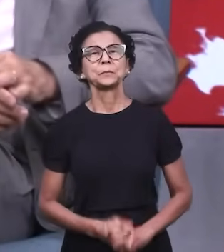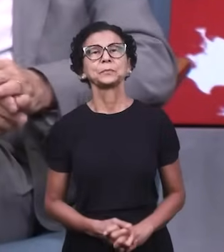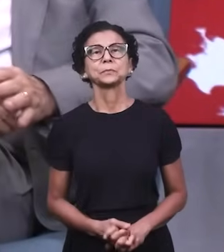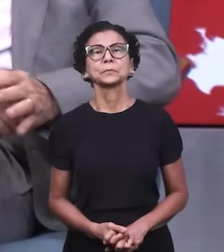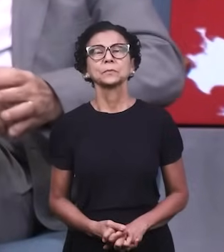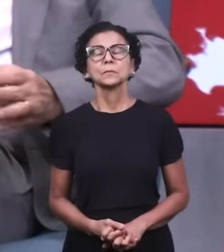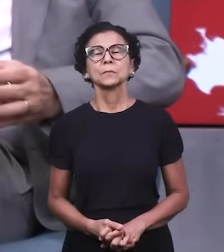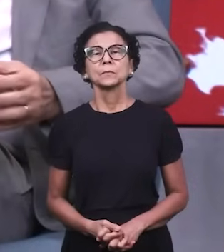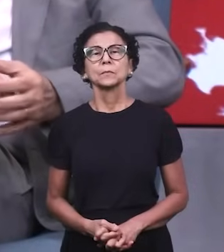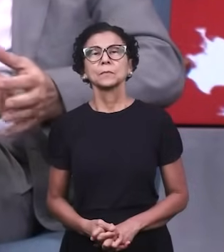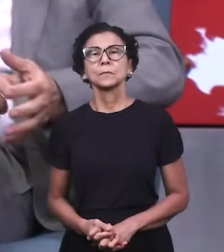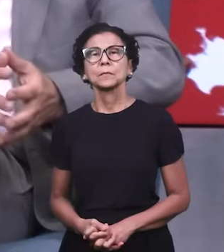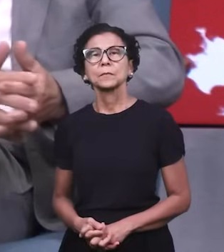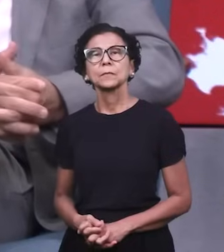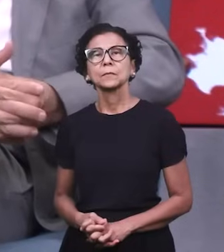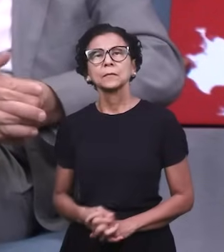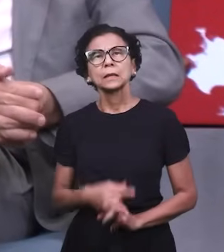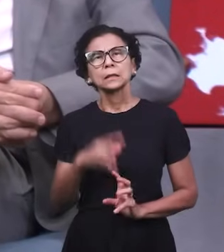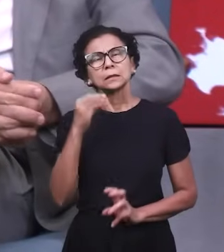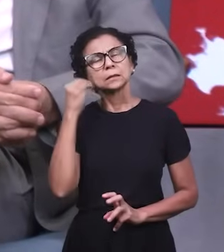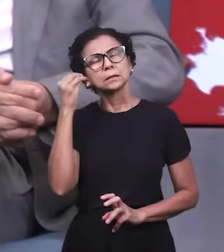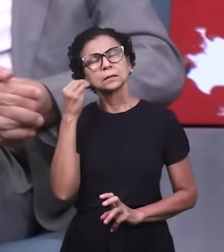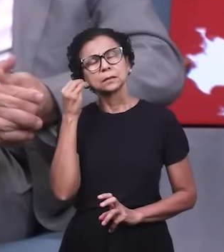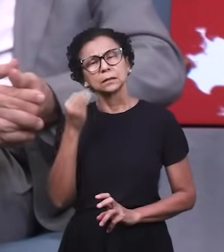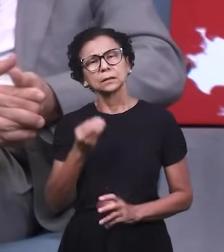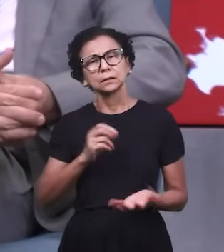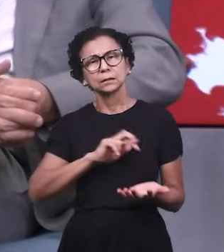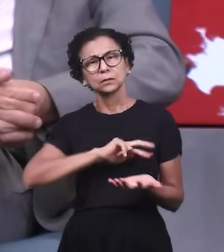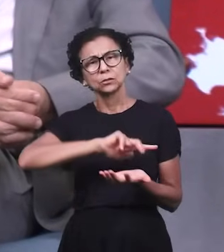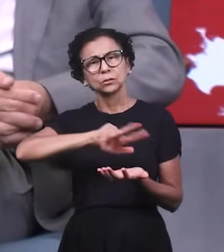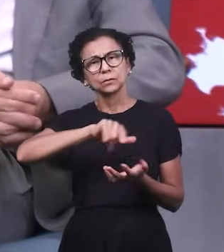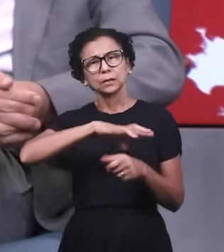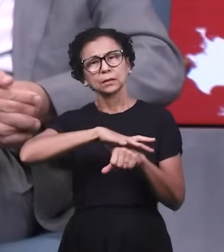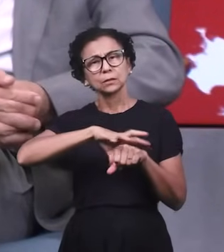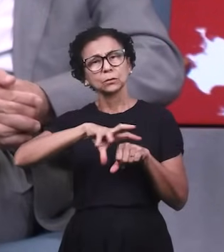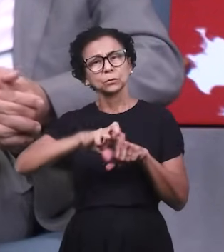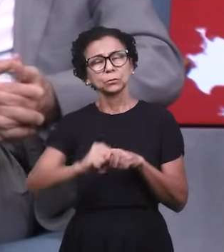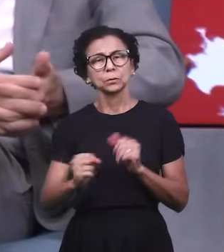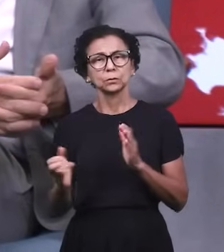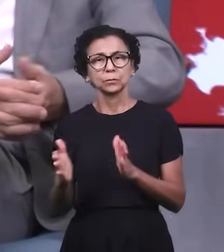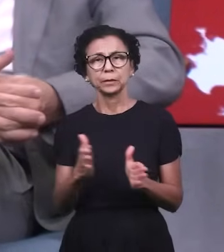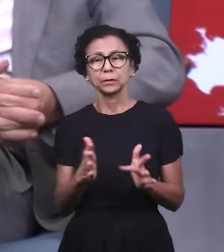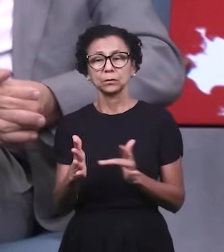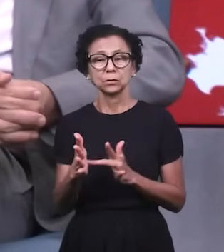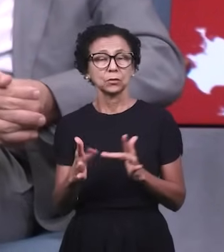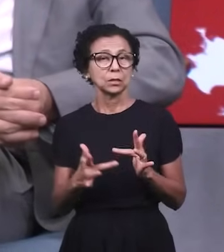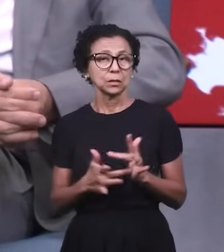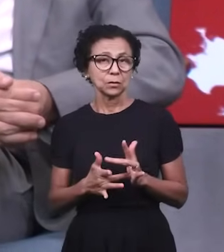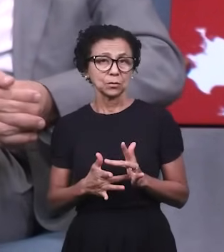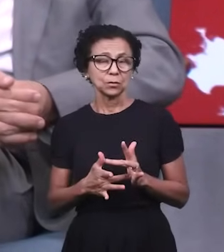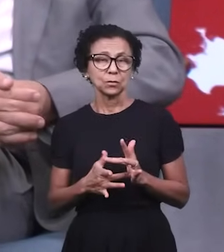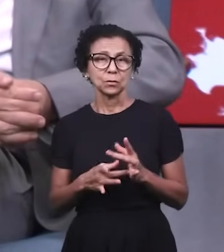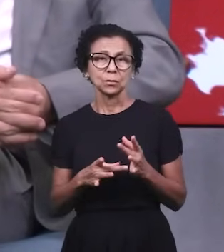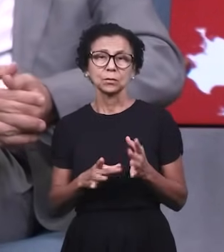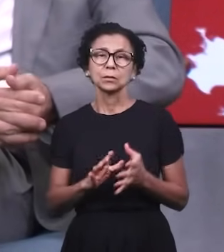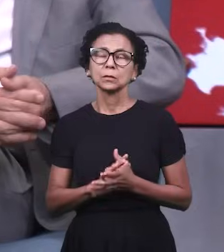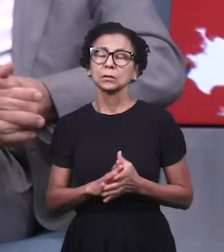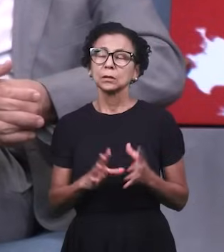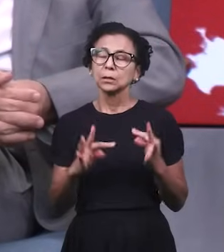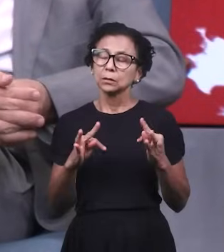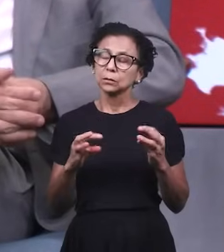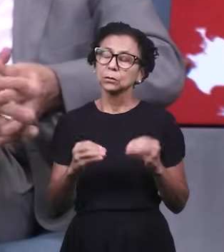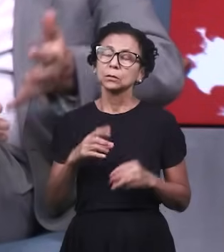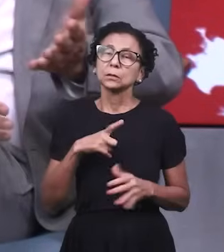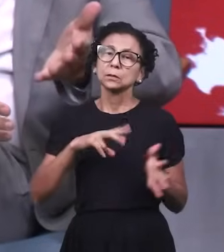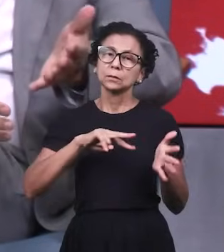as experiências de curas no ministério de Jesus, todas têm significado, todas